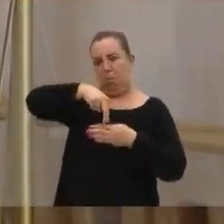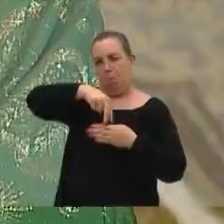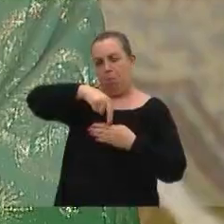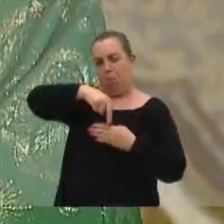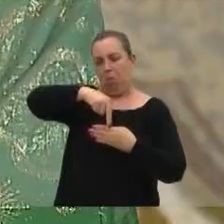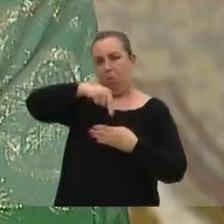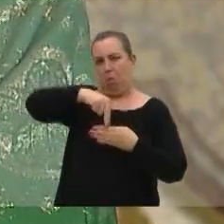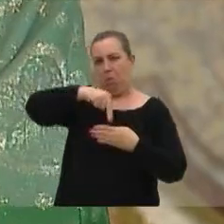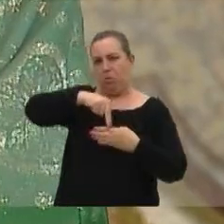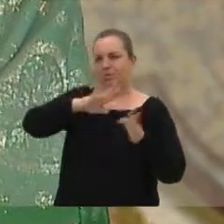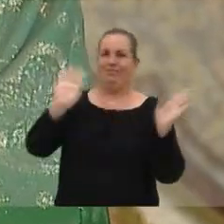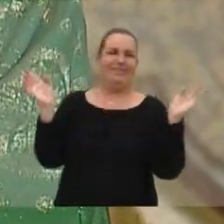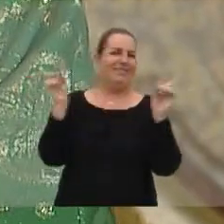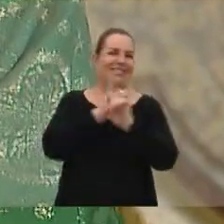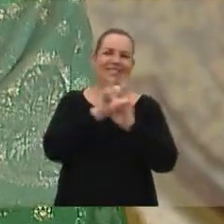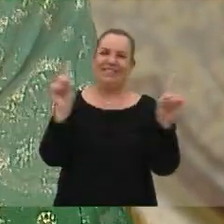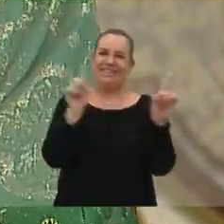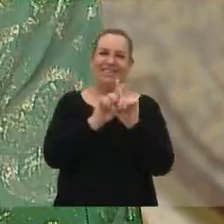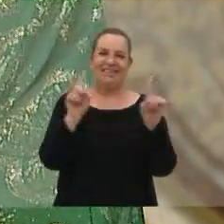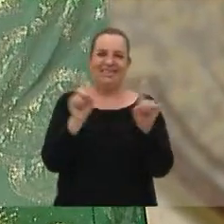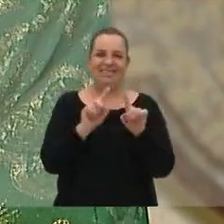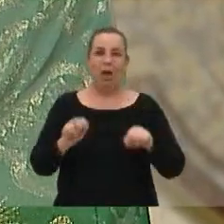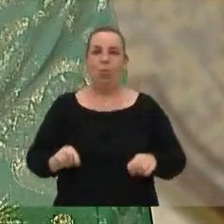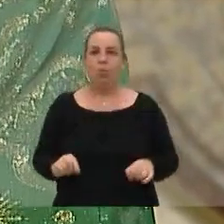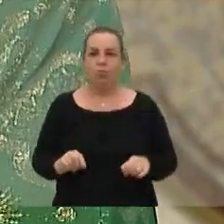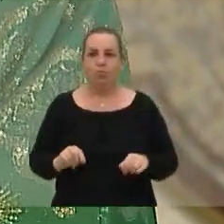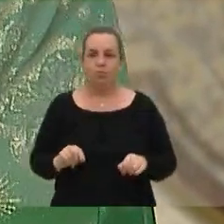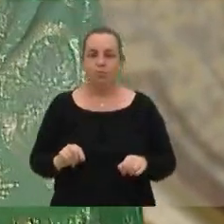jeito algum. Veja,